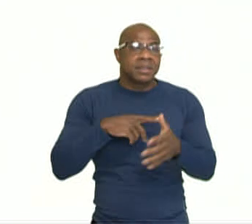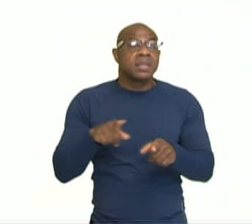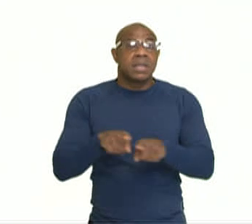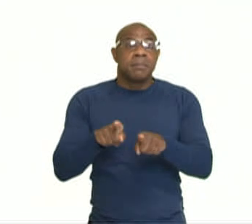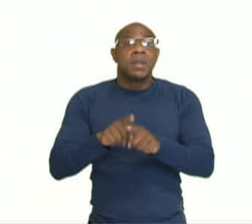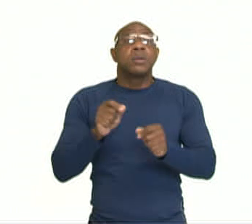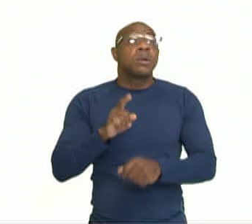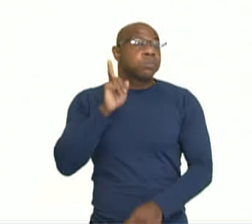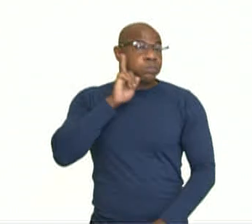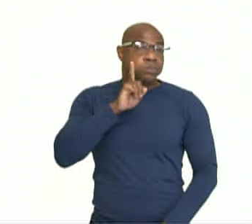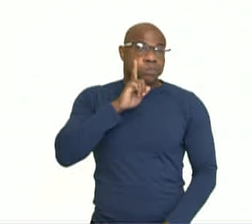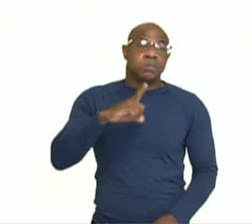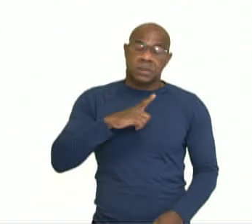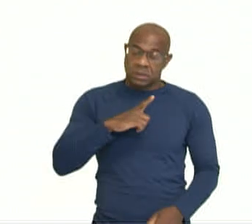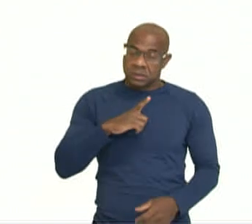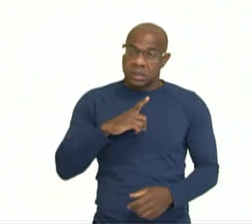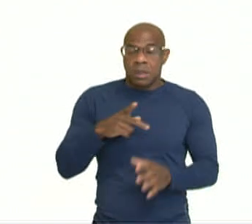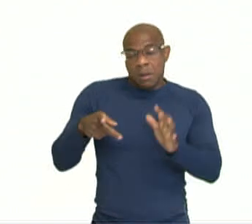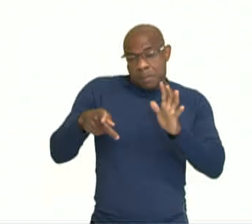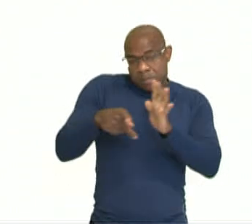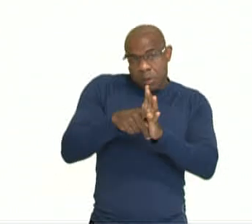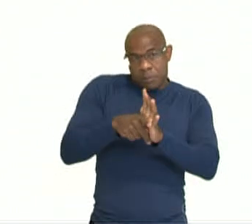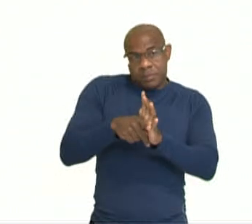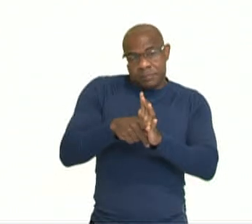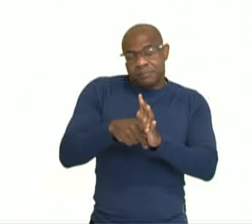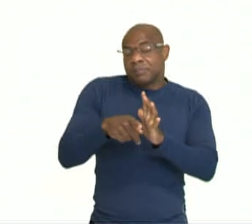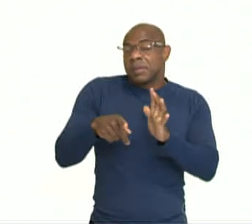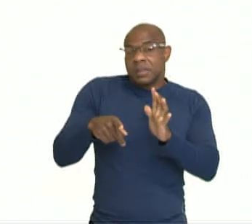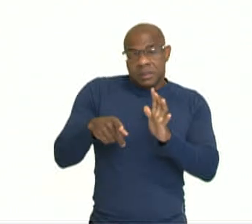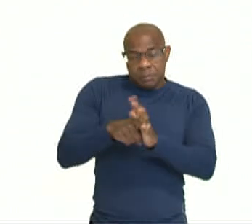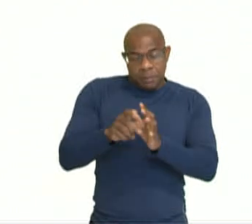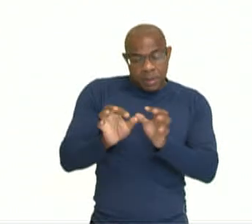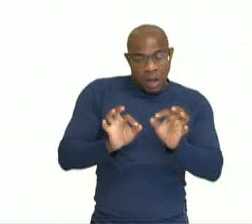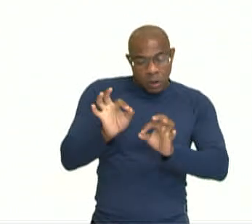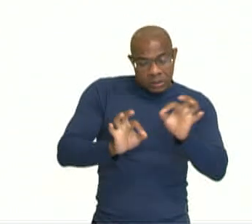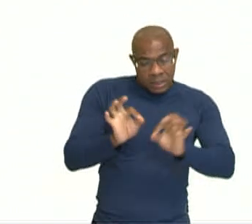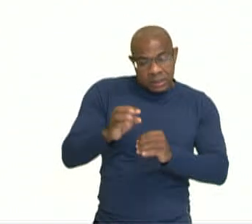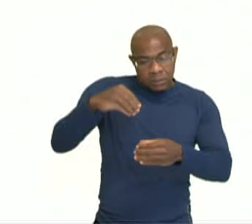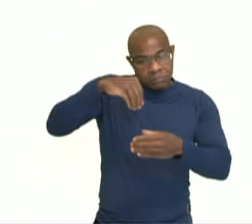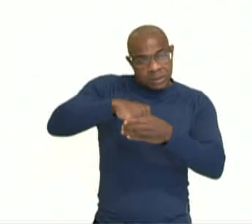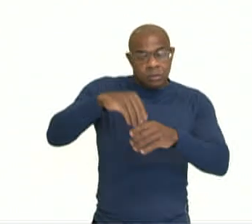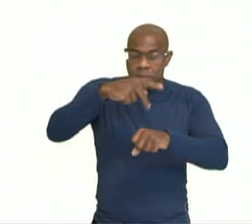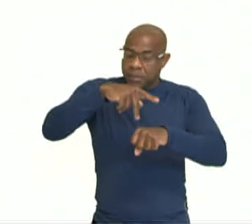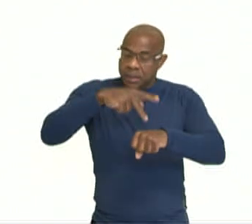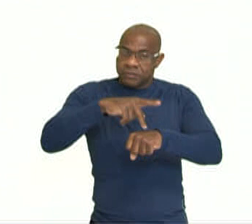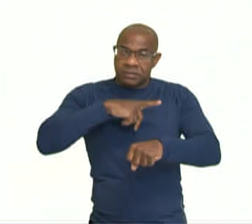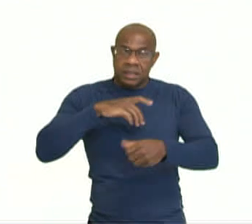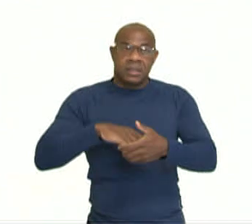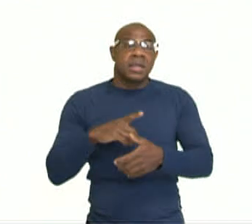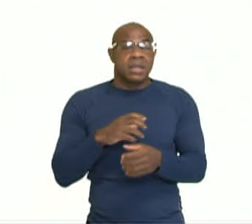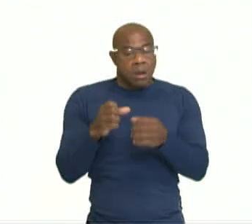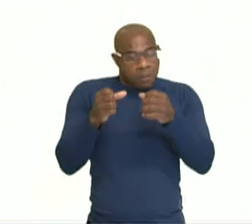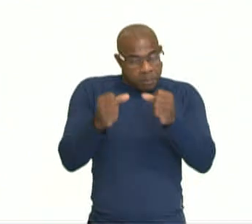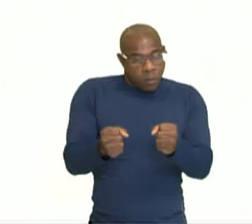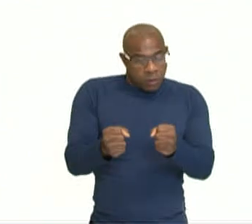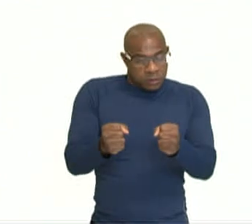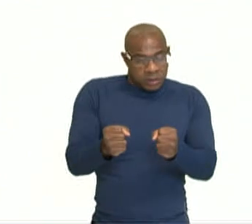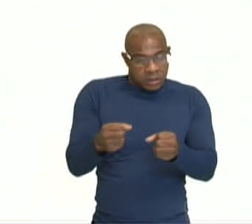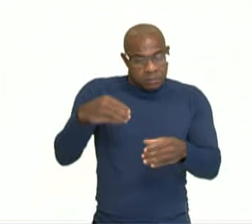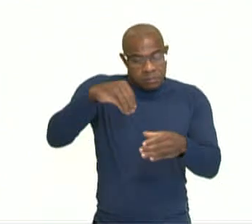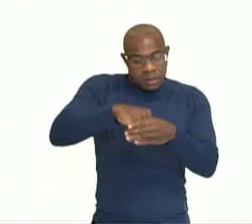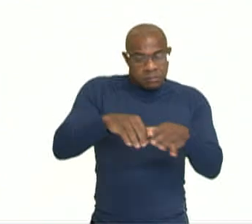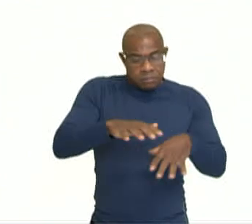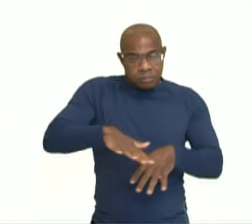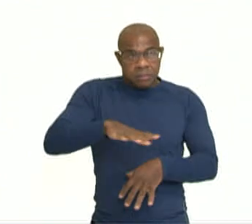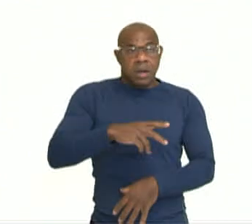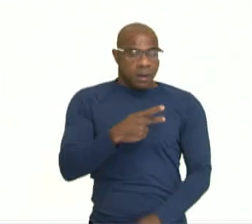muito mais visível dentro da sua organização interna, em que configura um poder muito descentralizado e que seu